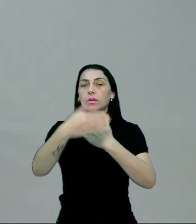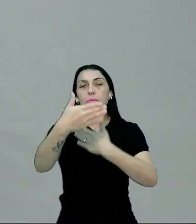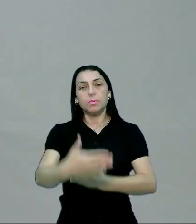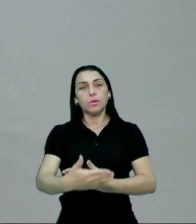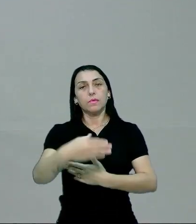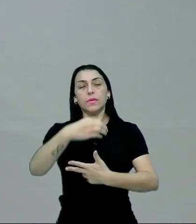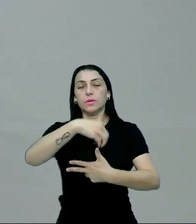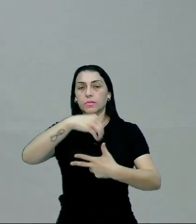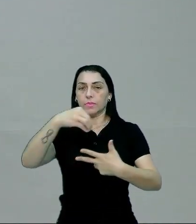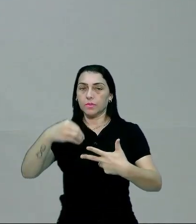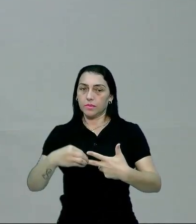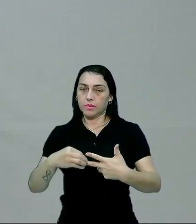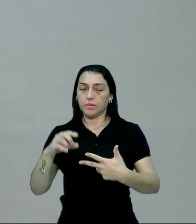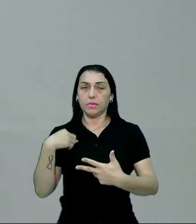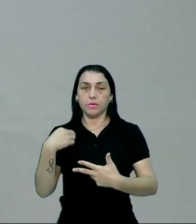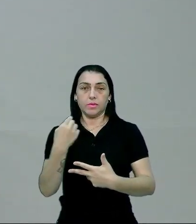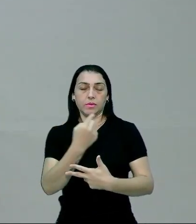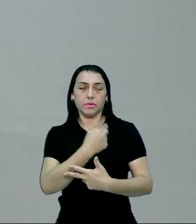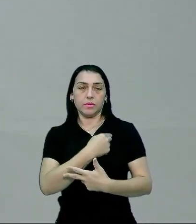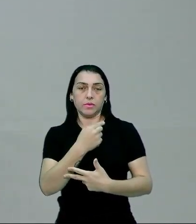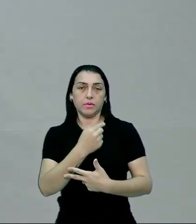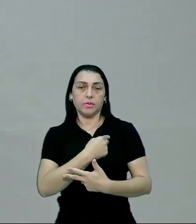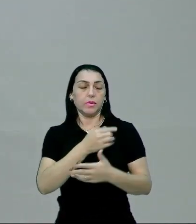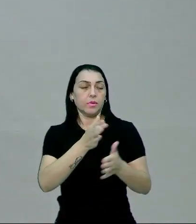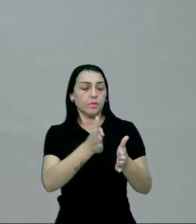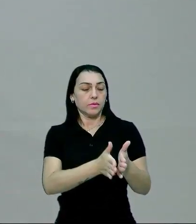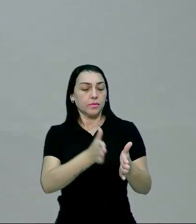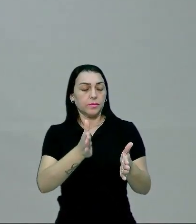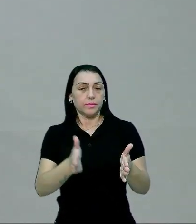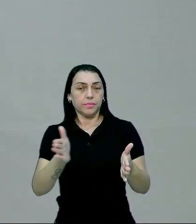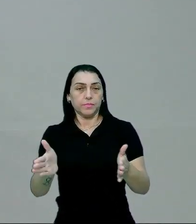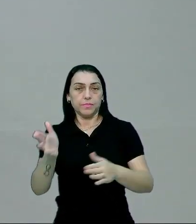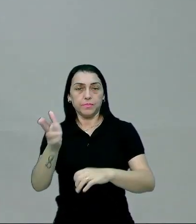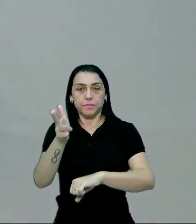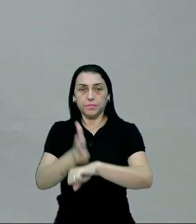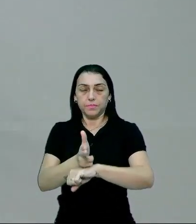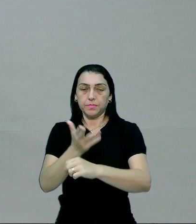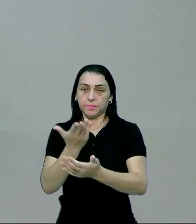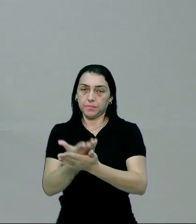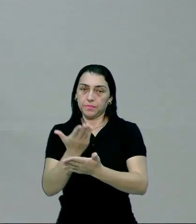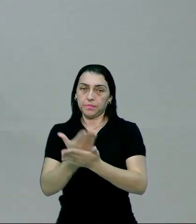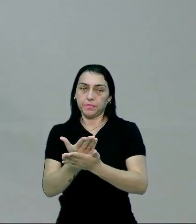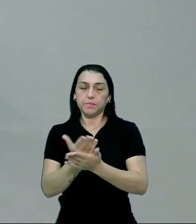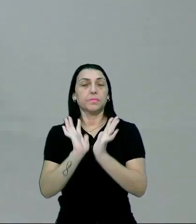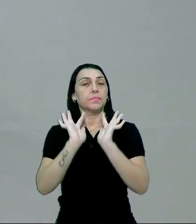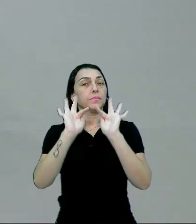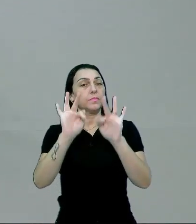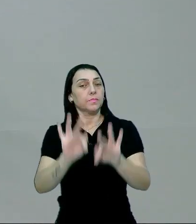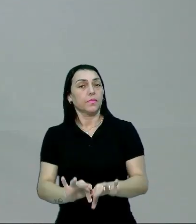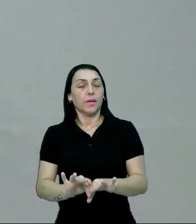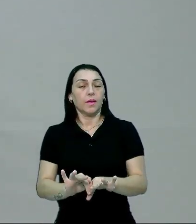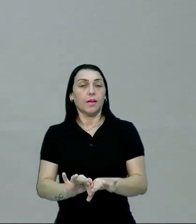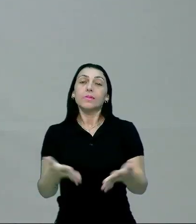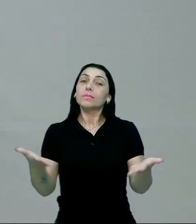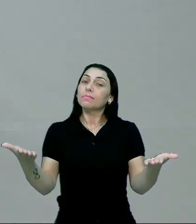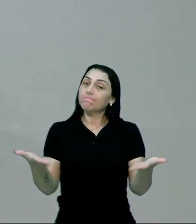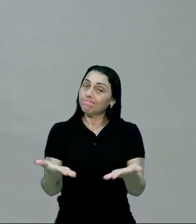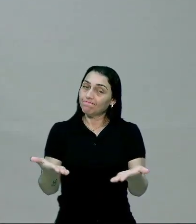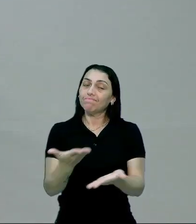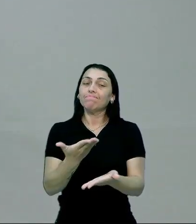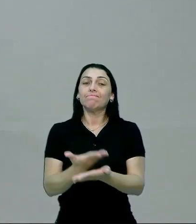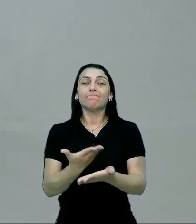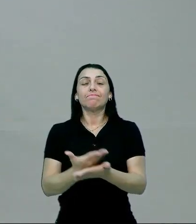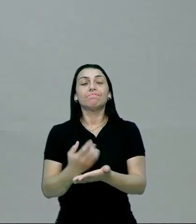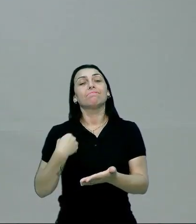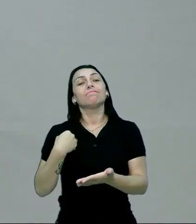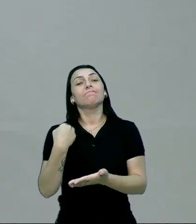do Enem. Nós estamos em uma sequência de videoaulas que finaliza nesta aula em